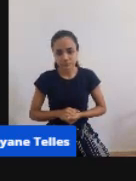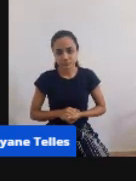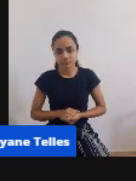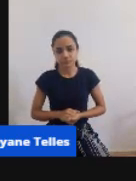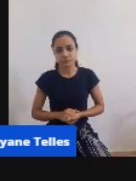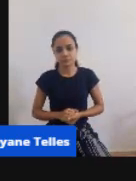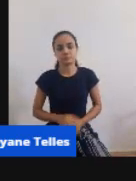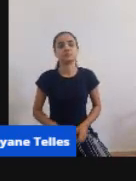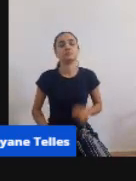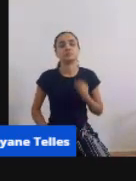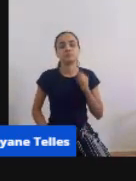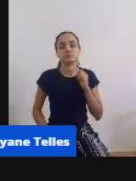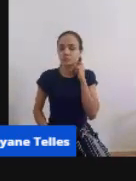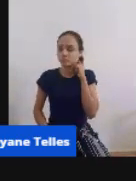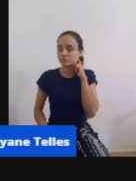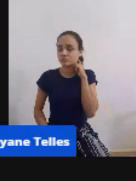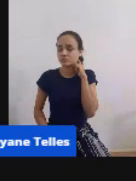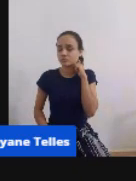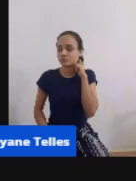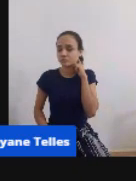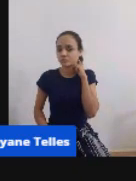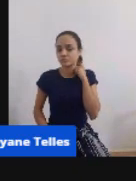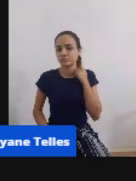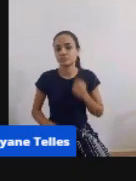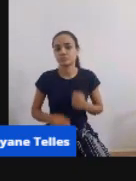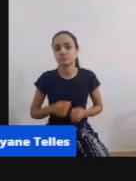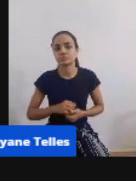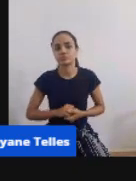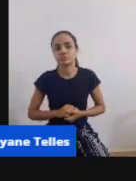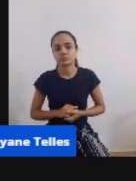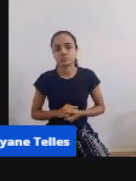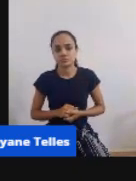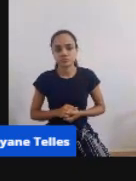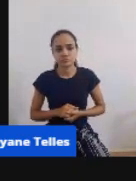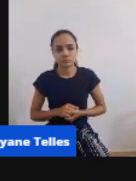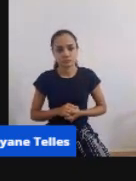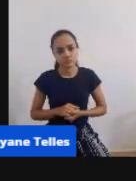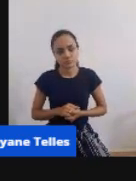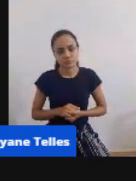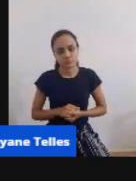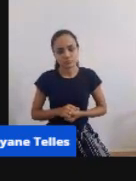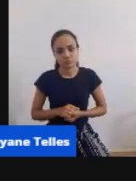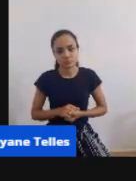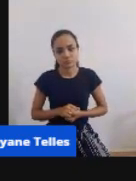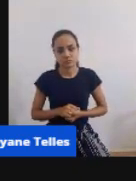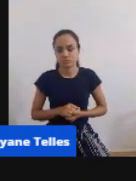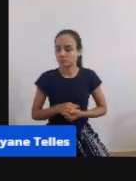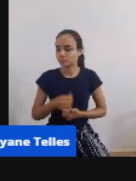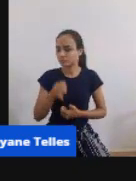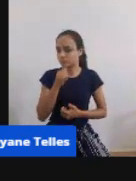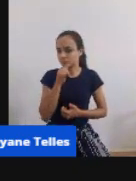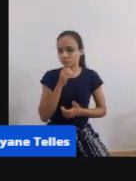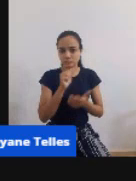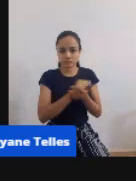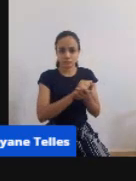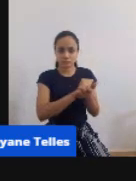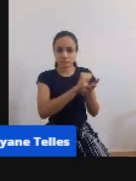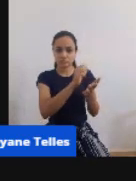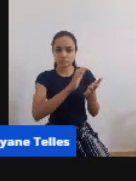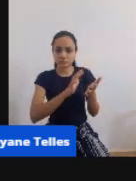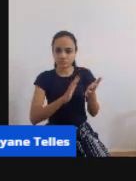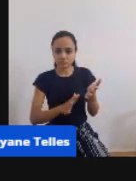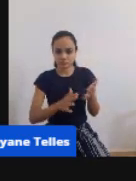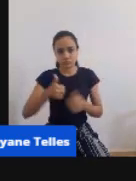Bem, como eu disse, eu vou me reportar aqui a uma atividade, né, atividade 1, que está